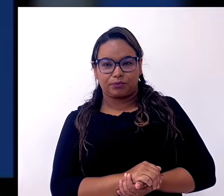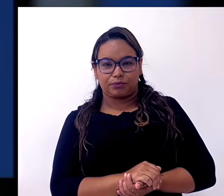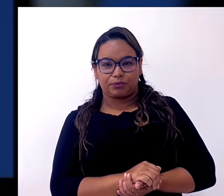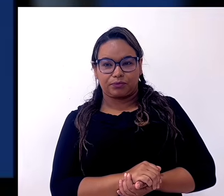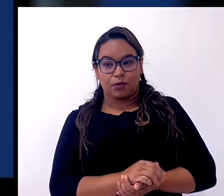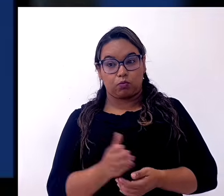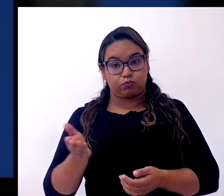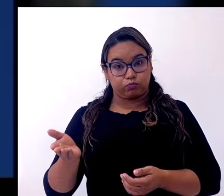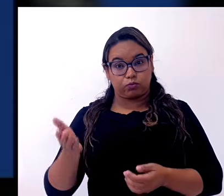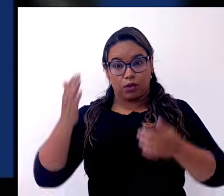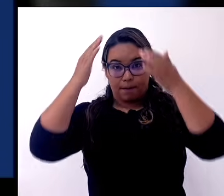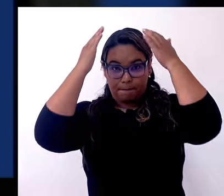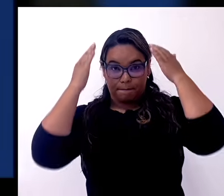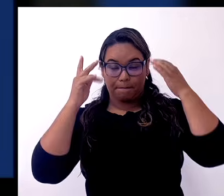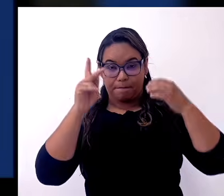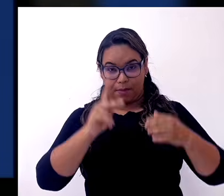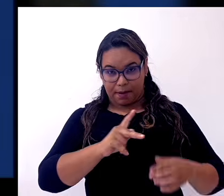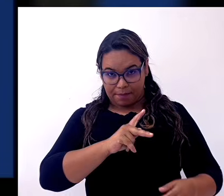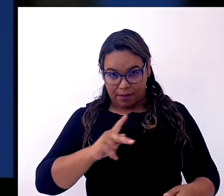arcebispo.